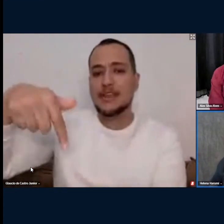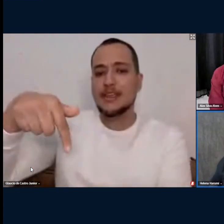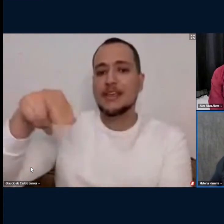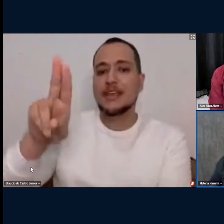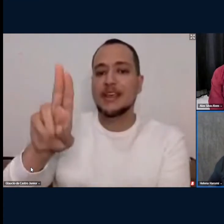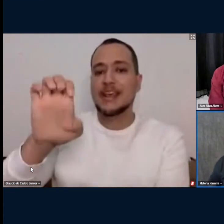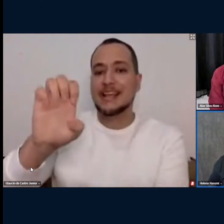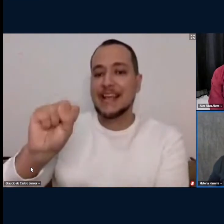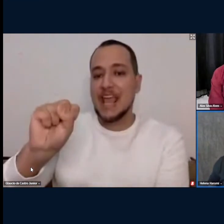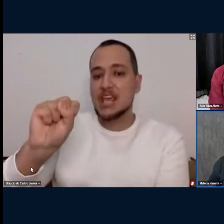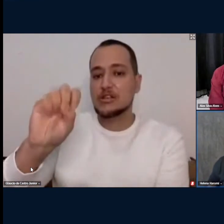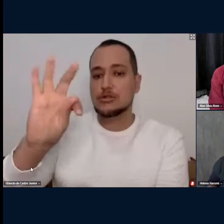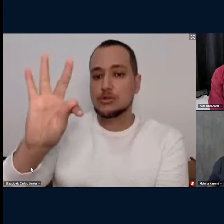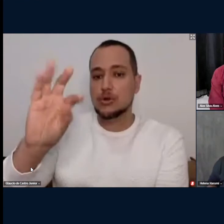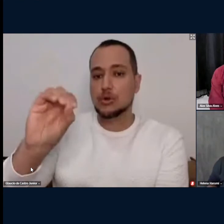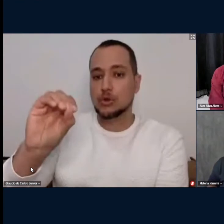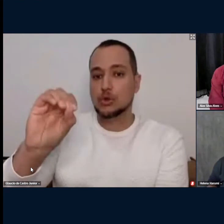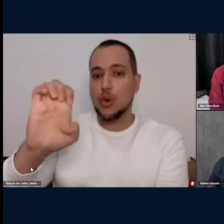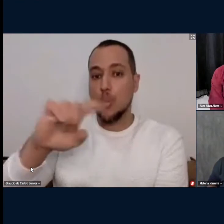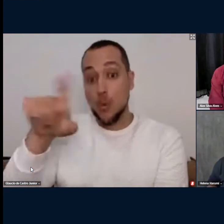colocou